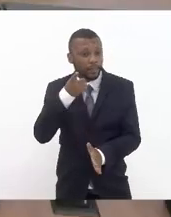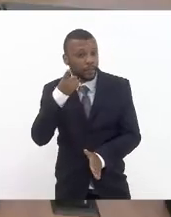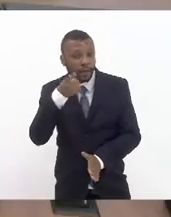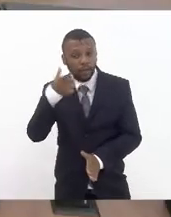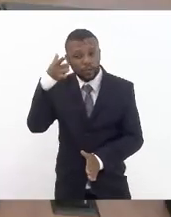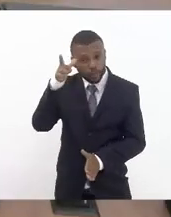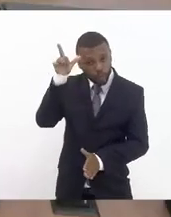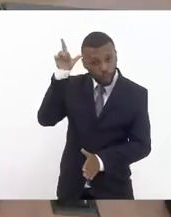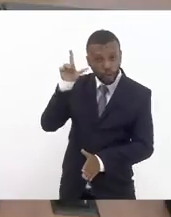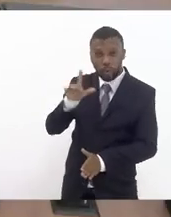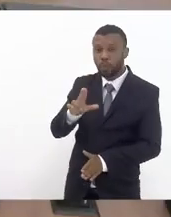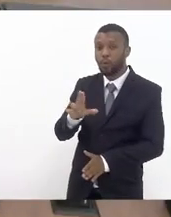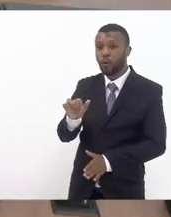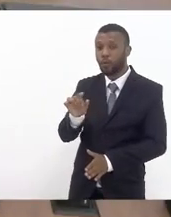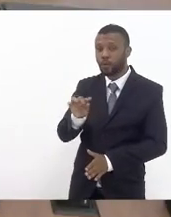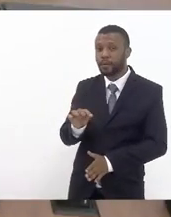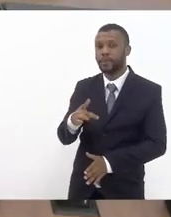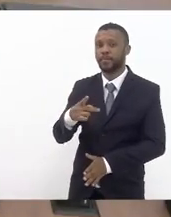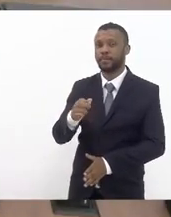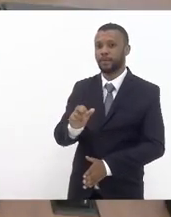Senhor presidente,